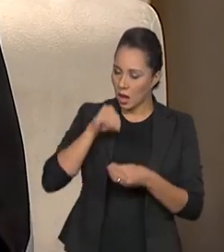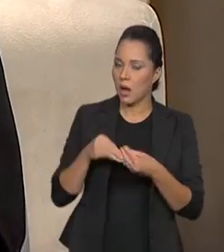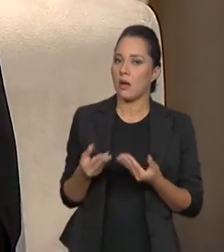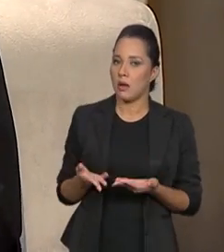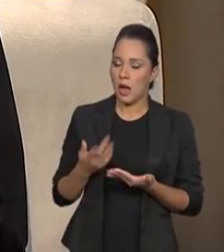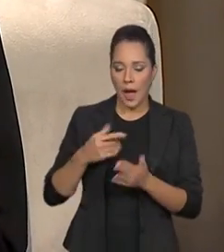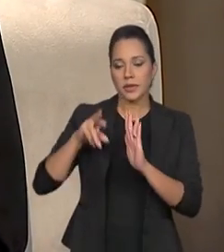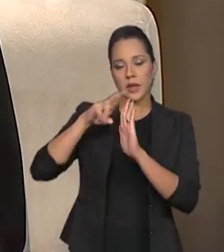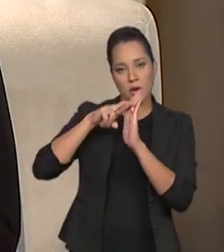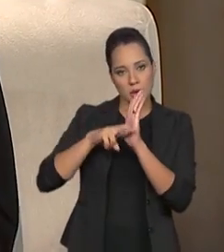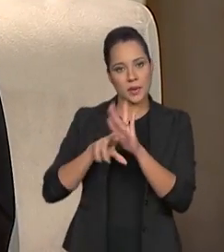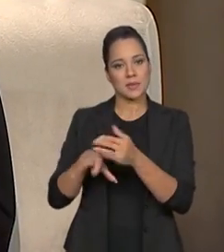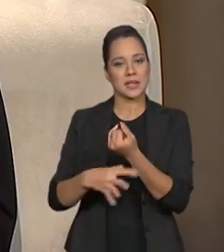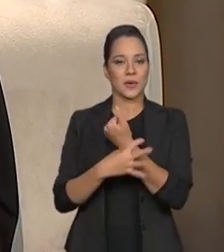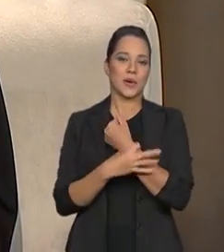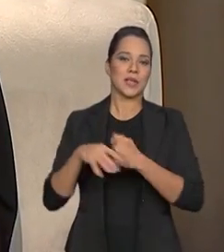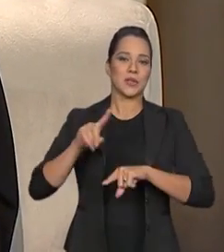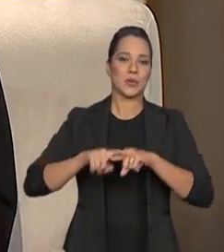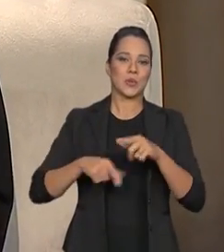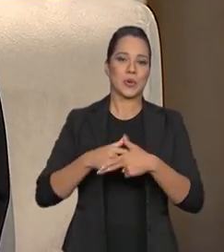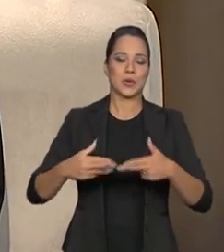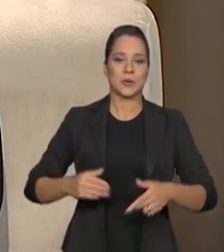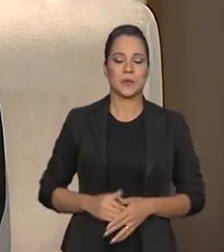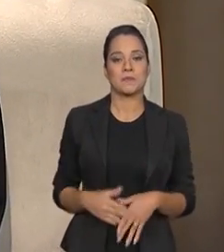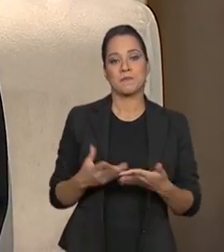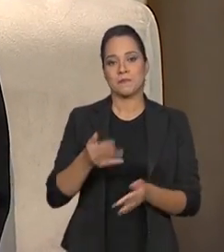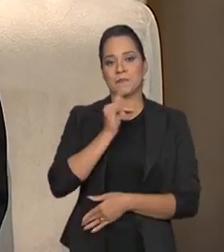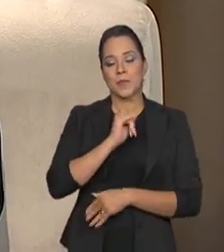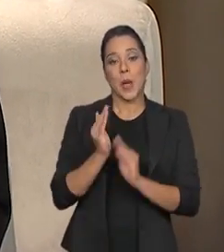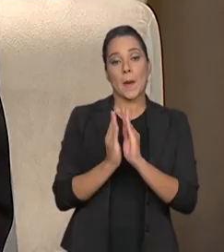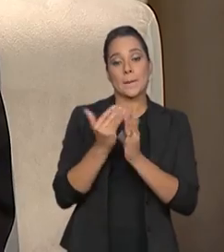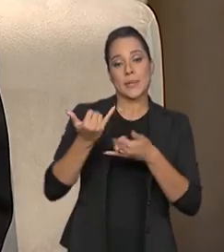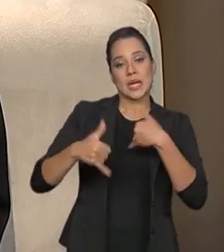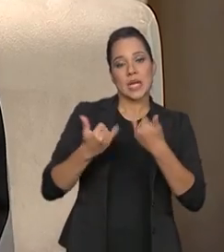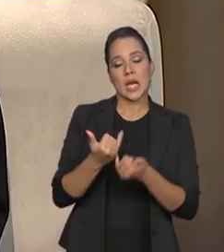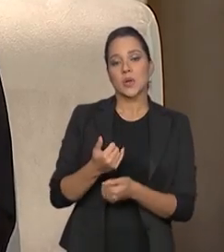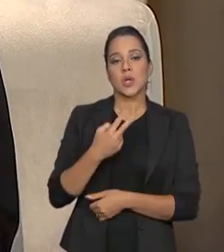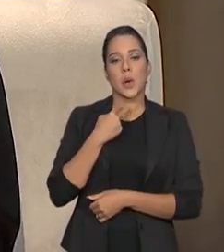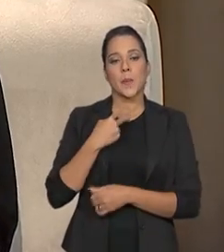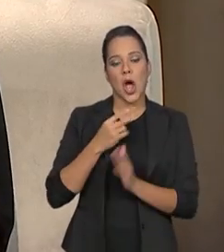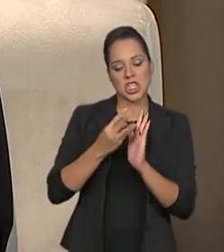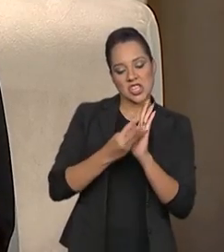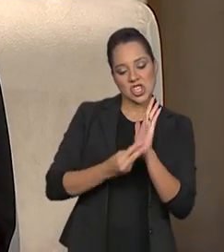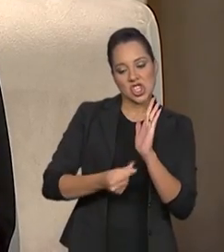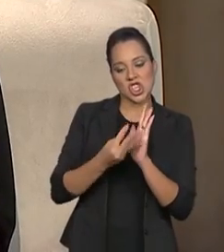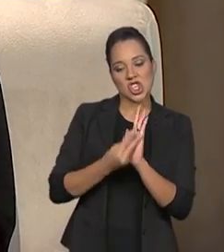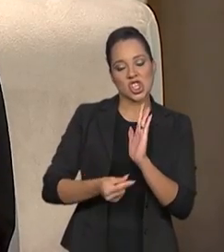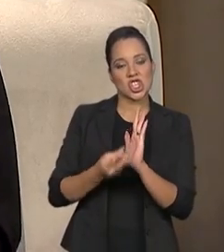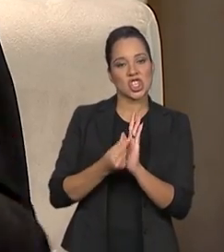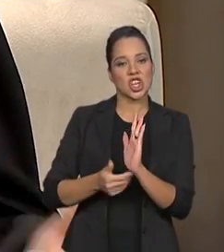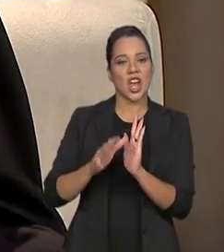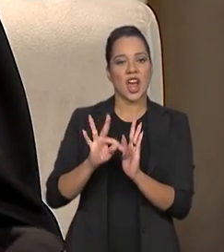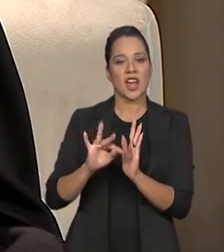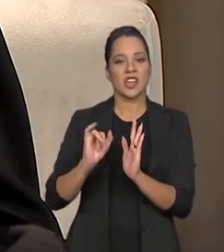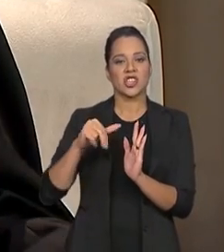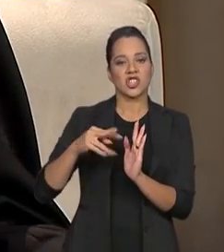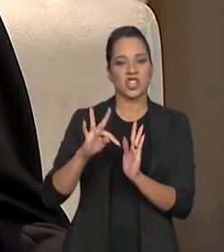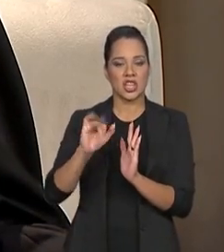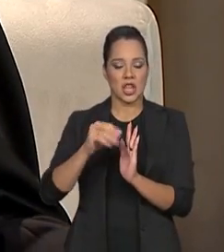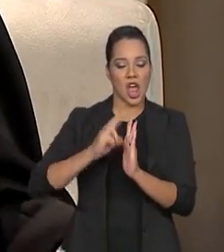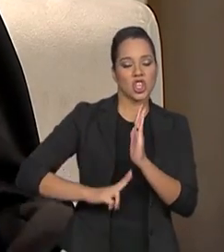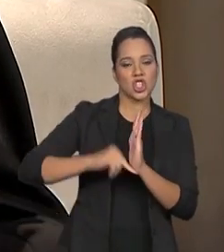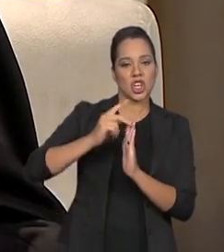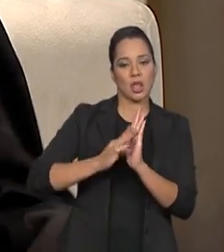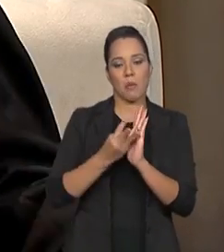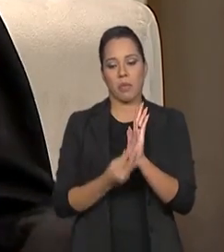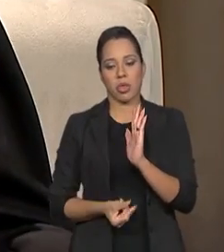um regulamento da segurança desse produto então por exemplo o brinquedo não pode soltar tinta tóxica para criança existe tintas